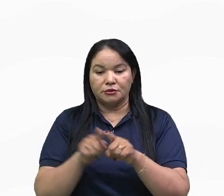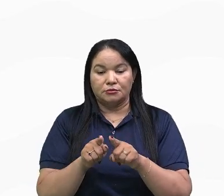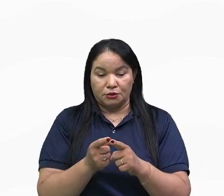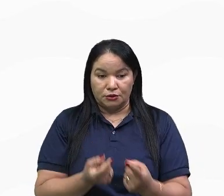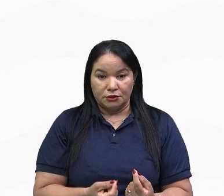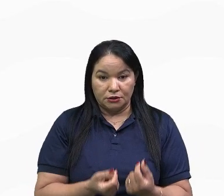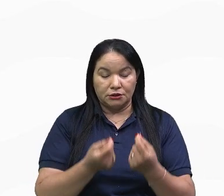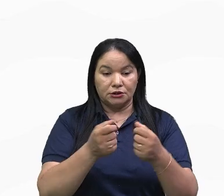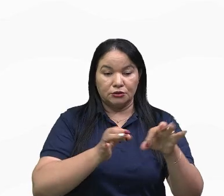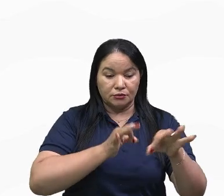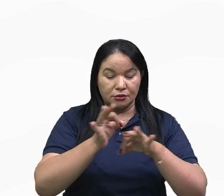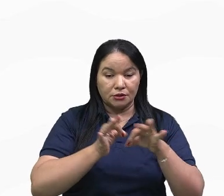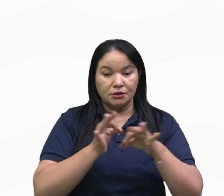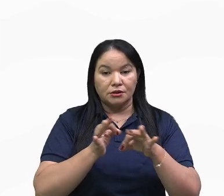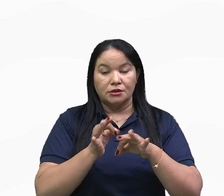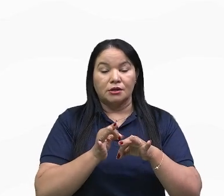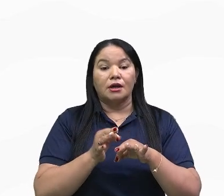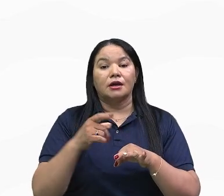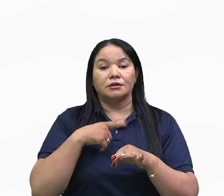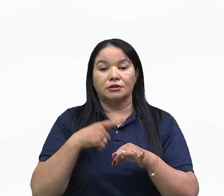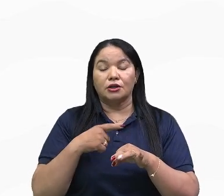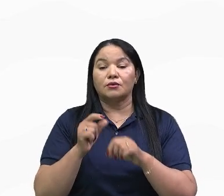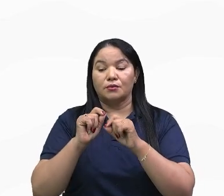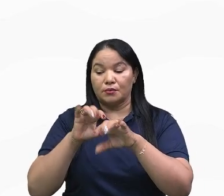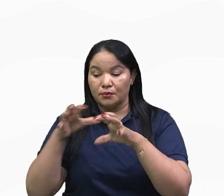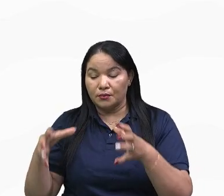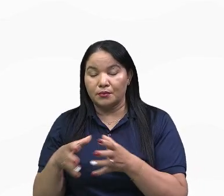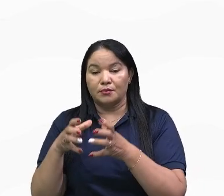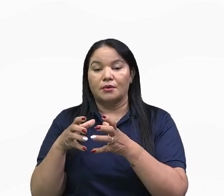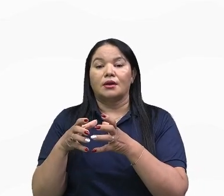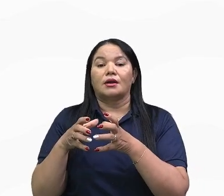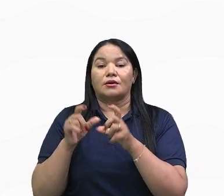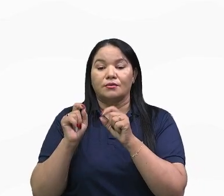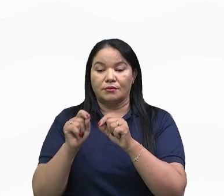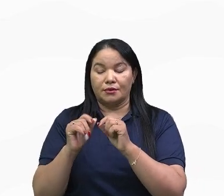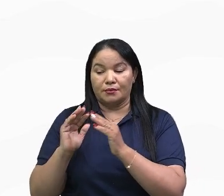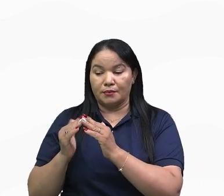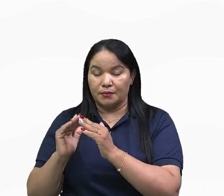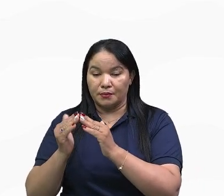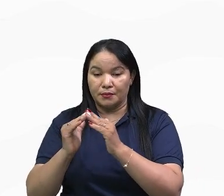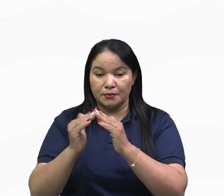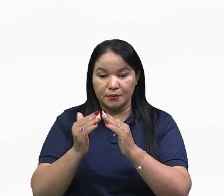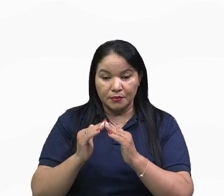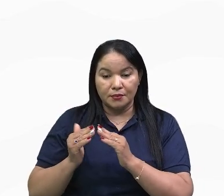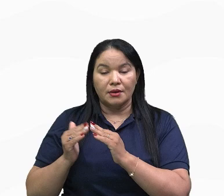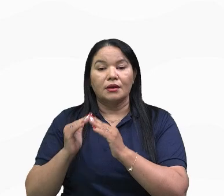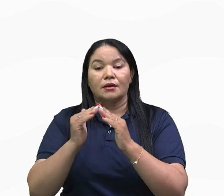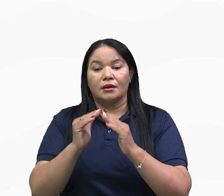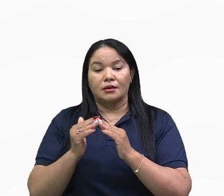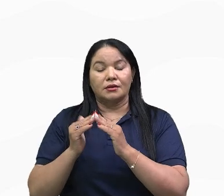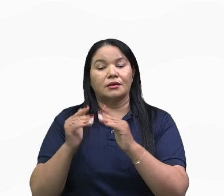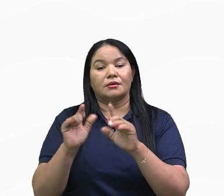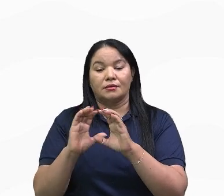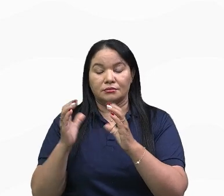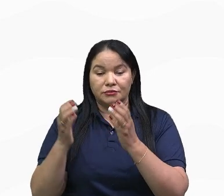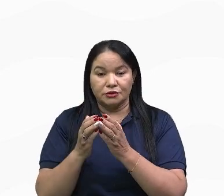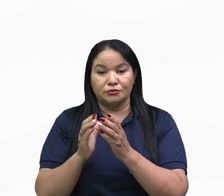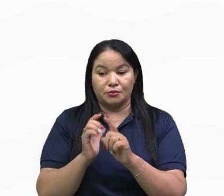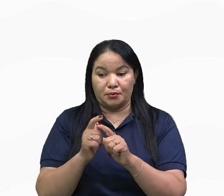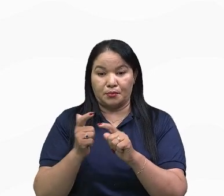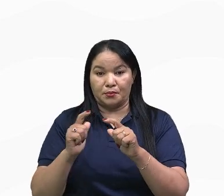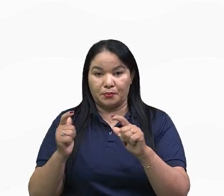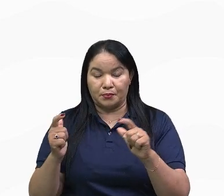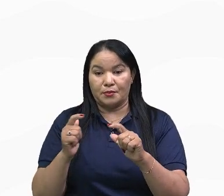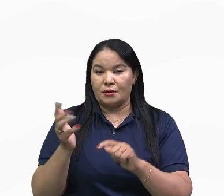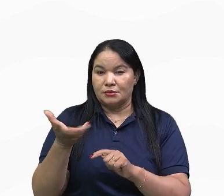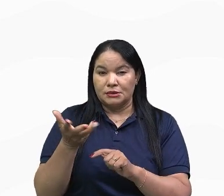ricas e planejadas, elas coexistem com o quê? Com as partes periféricas, né? Com periferias e comunidades que cresceram de